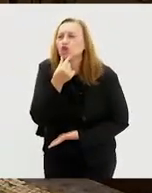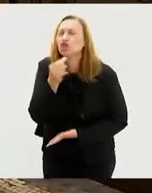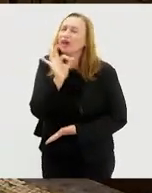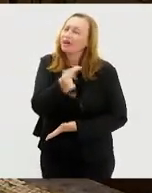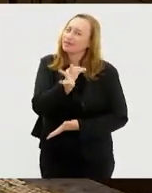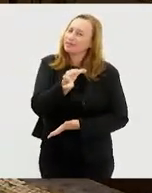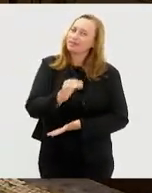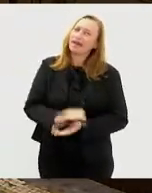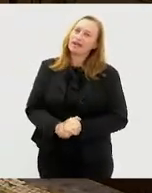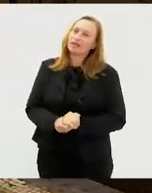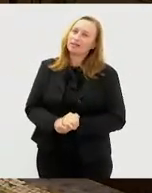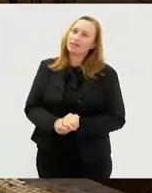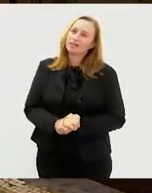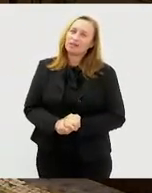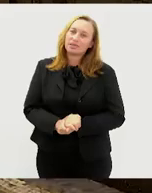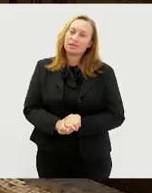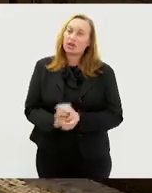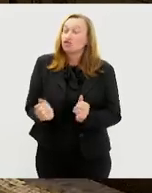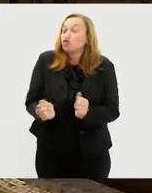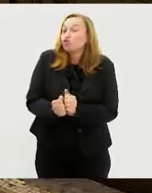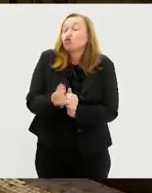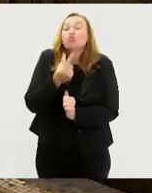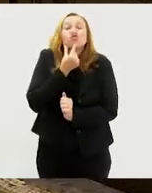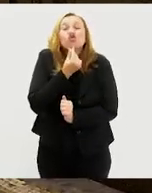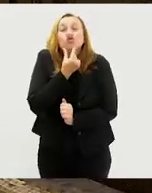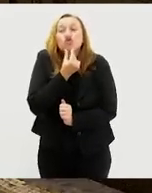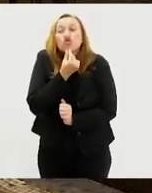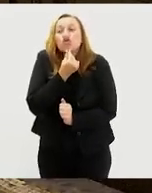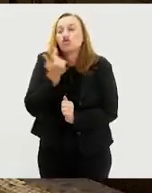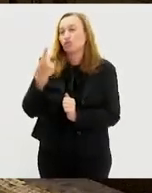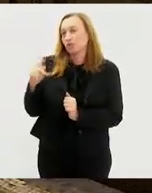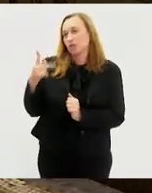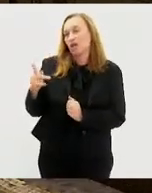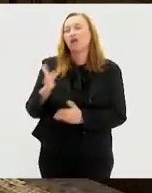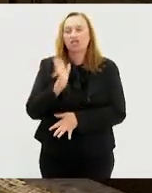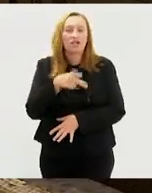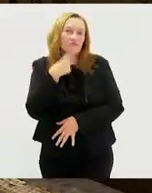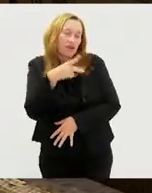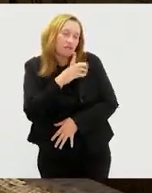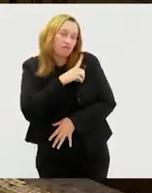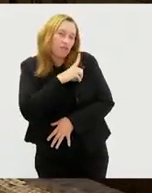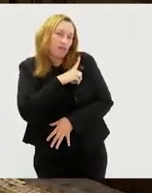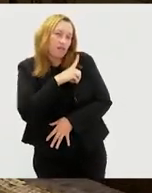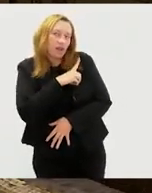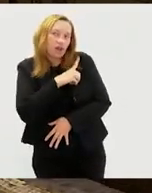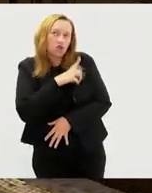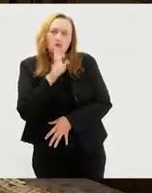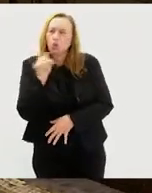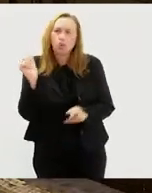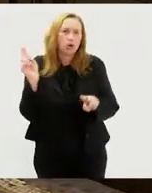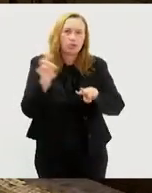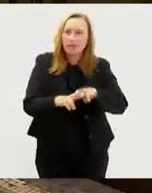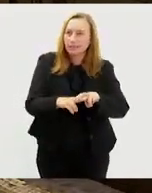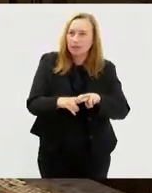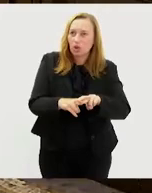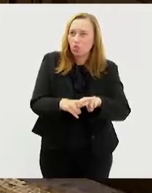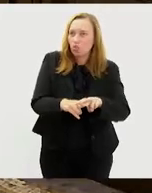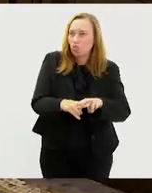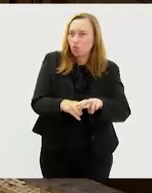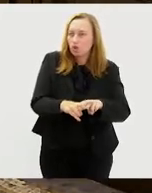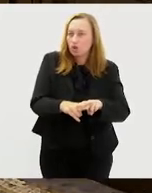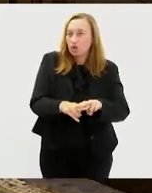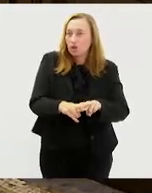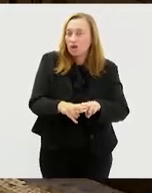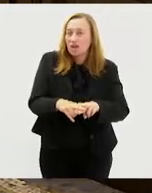tá cercado dos meninos dele eu já falei aqui O Delegado que nunca prendeu ninguém diga-se de passagem mas o delegado mais